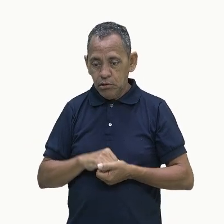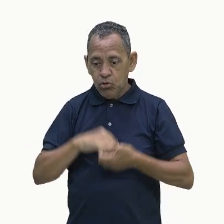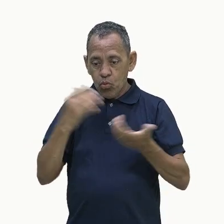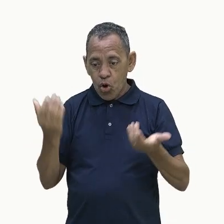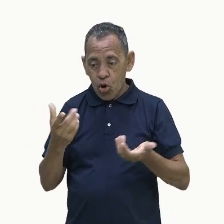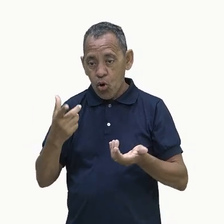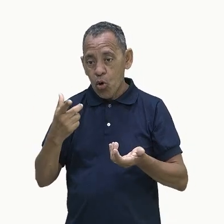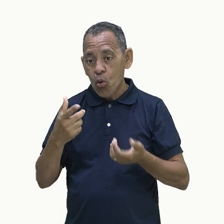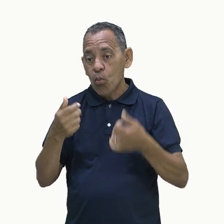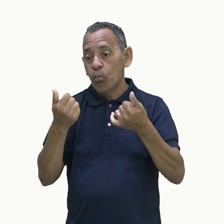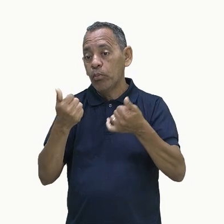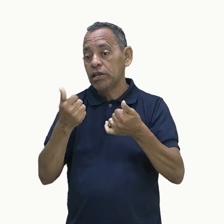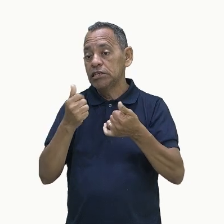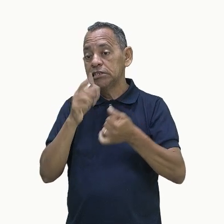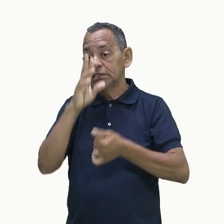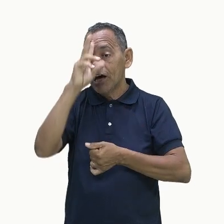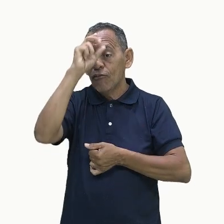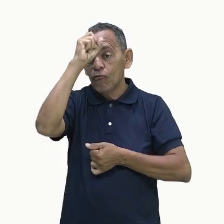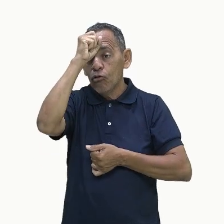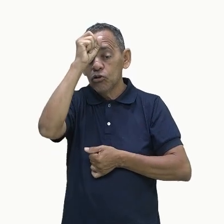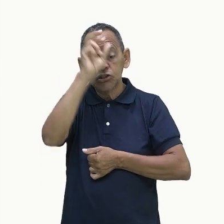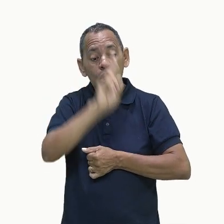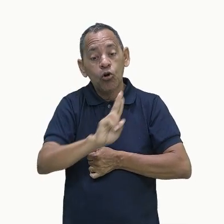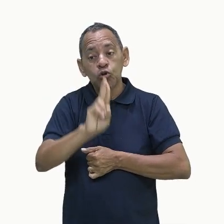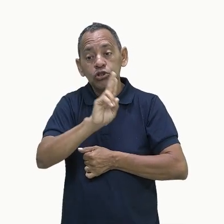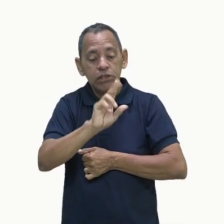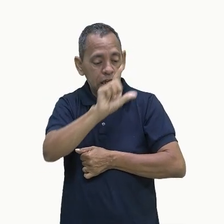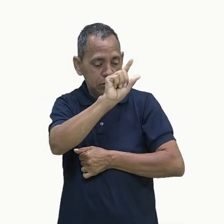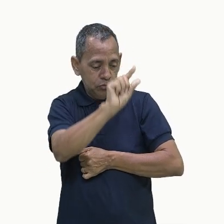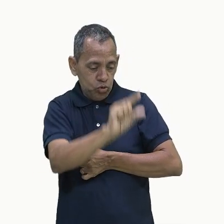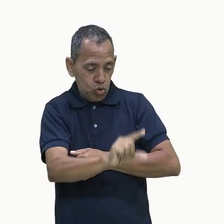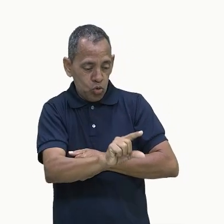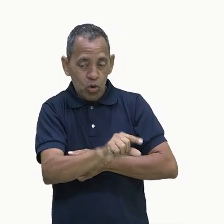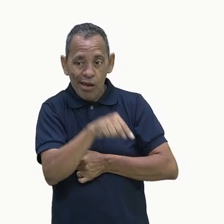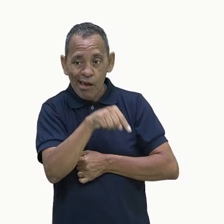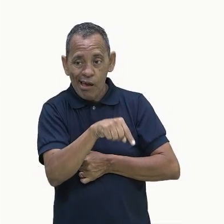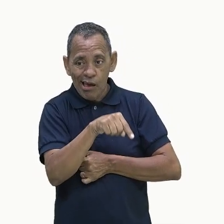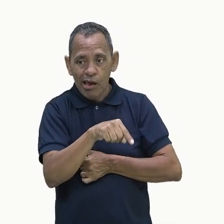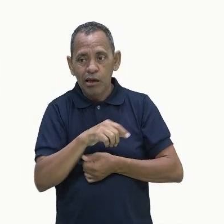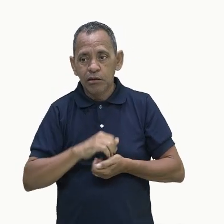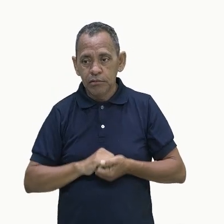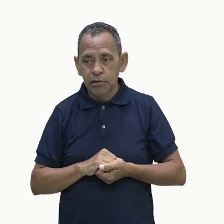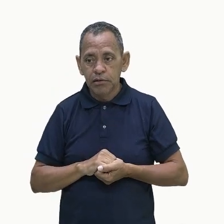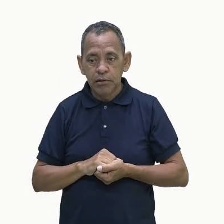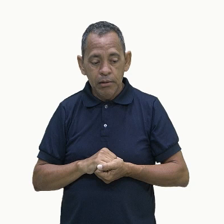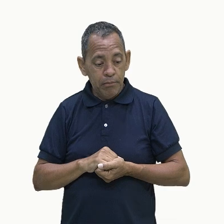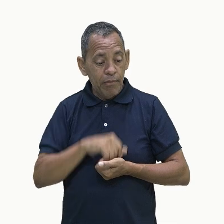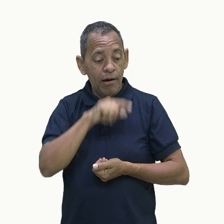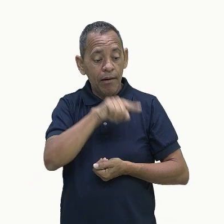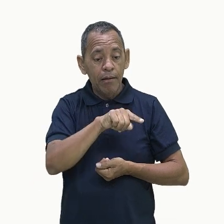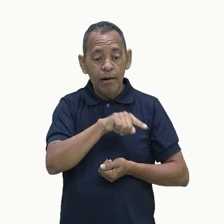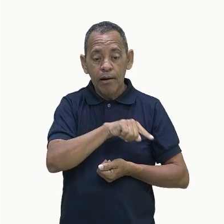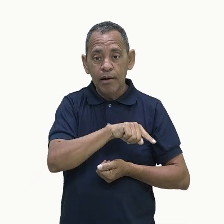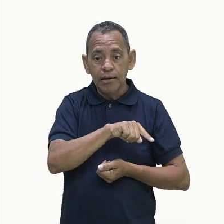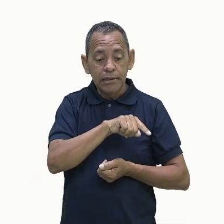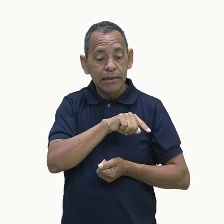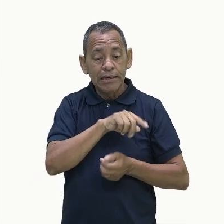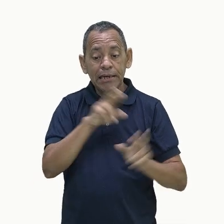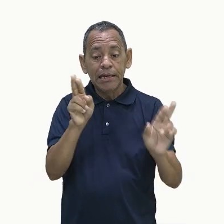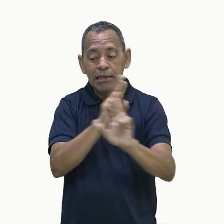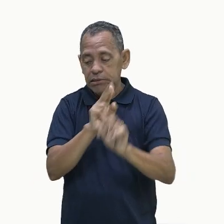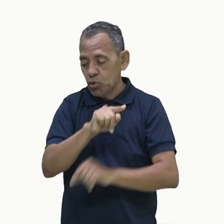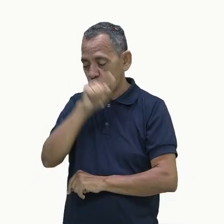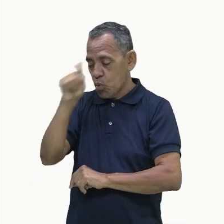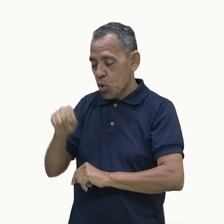a força aplicada no êmbolo menor para levantar o carro?